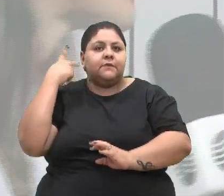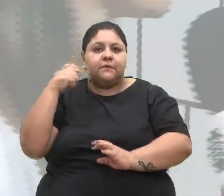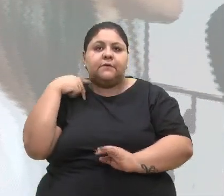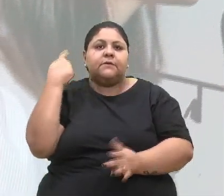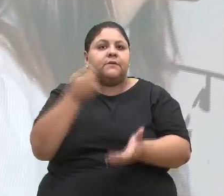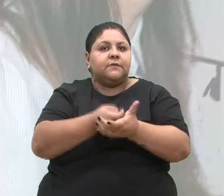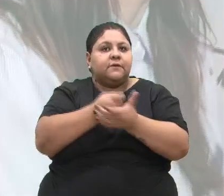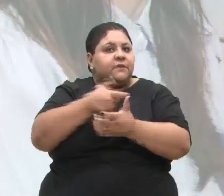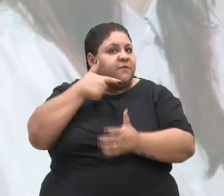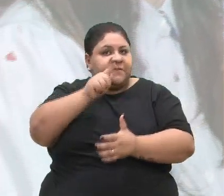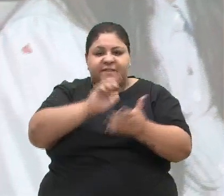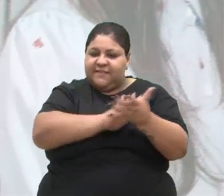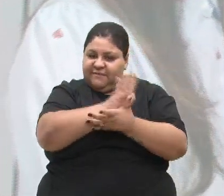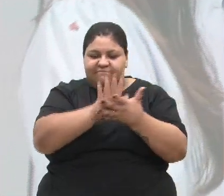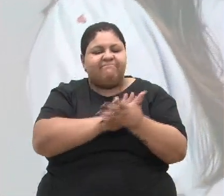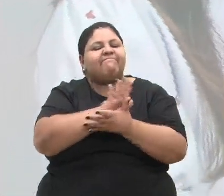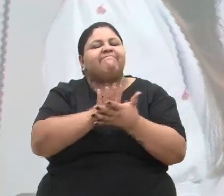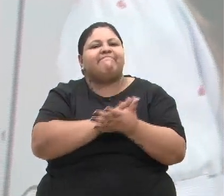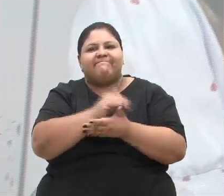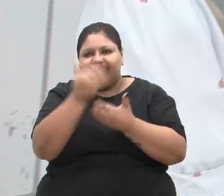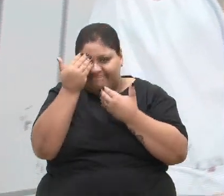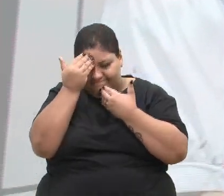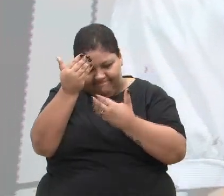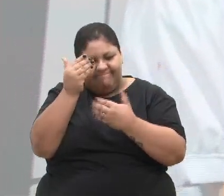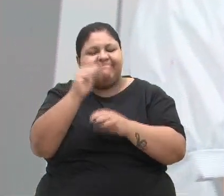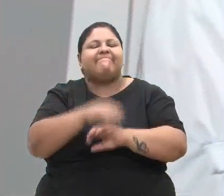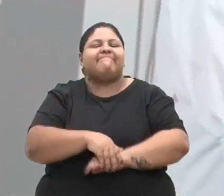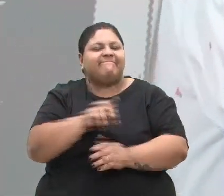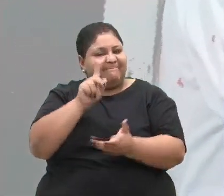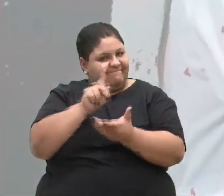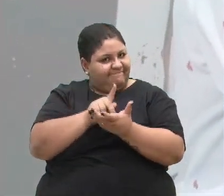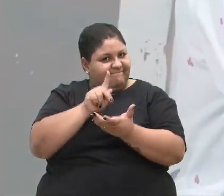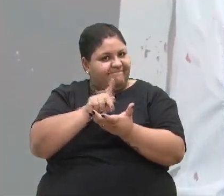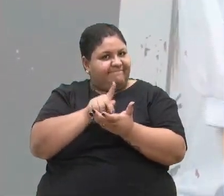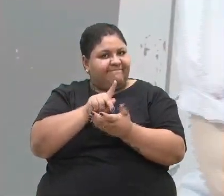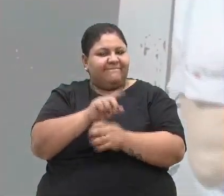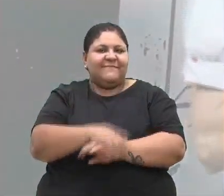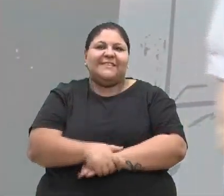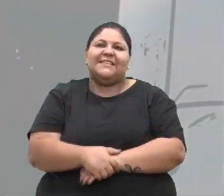gente não consegue nada, né? Com certeza. Muito obrigado. Sem luta, a gente não consegue nada. Obrigada.